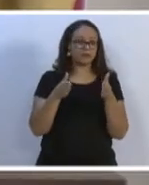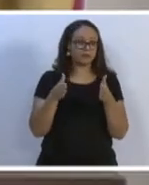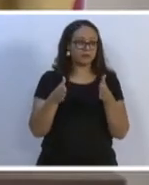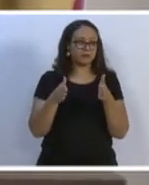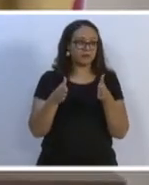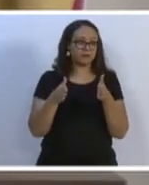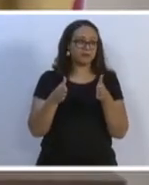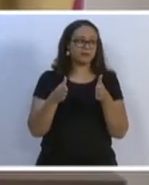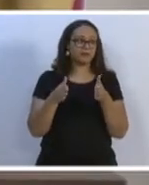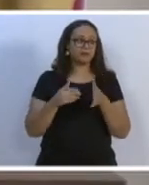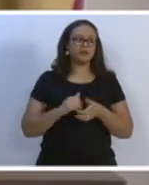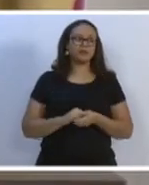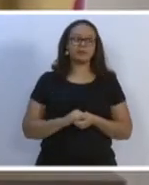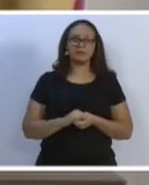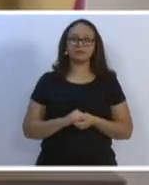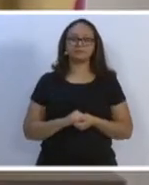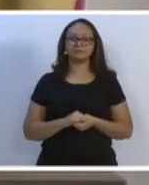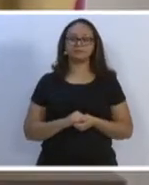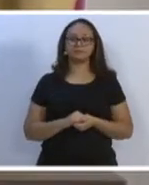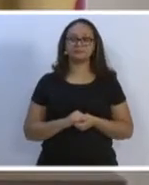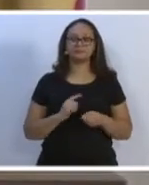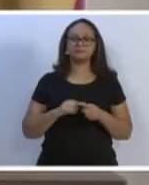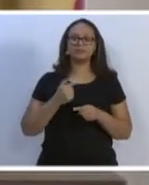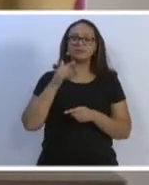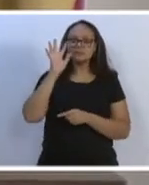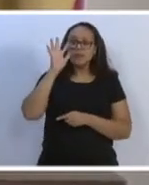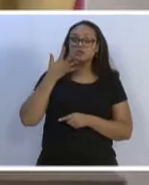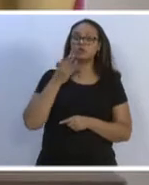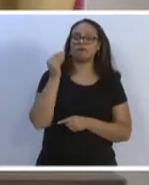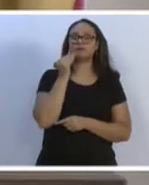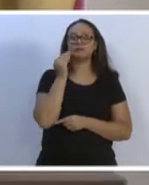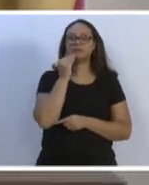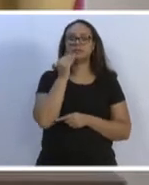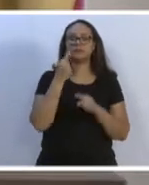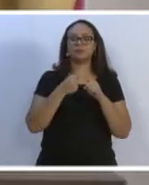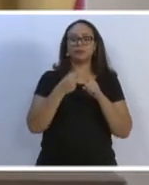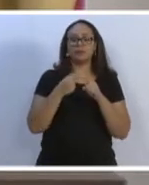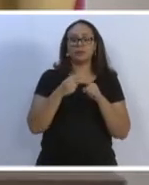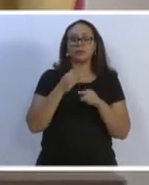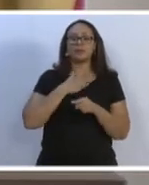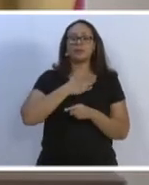poder de estar resolvendo essa situação, com certeza, que o Napoleão deixou aí,